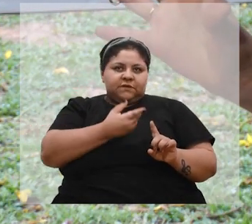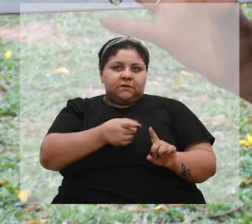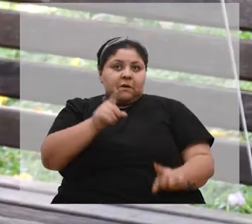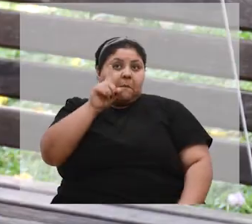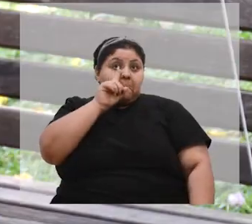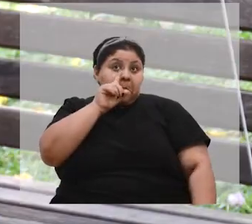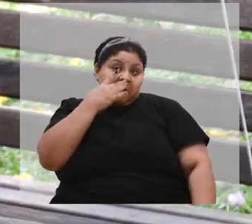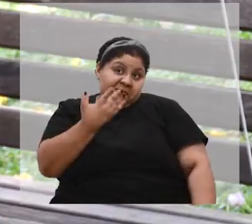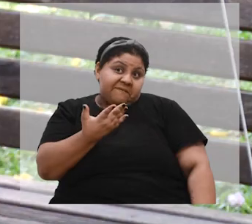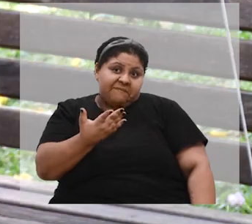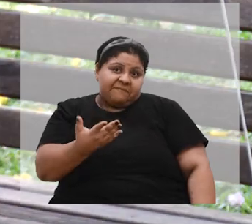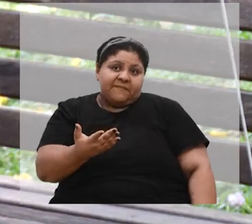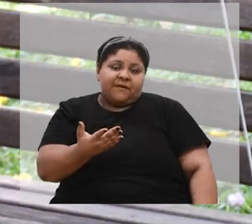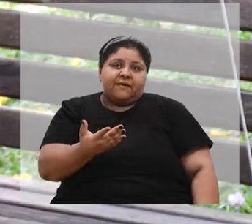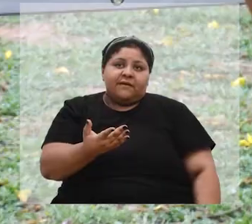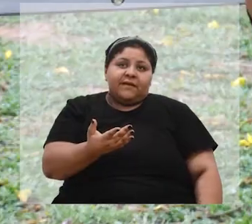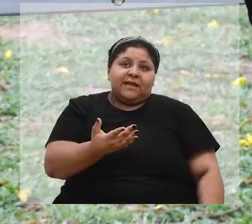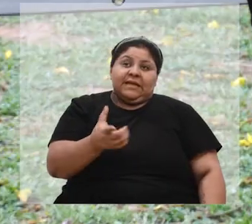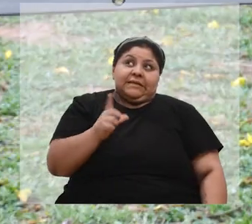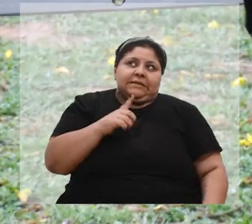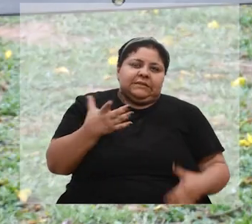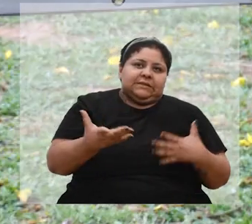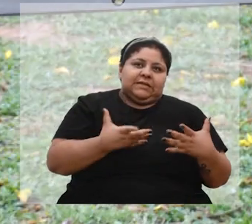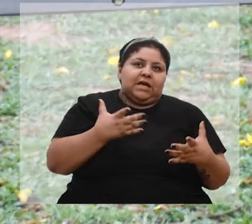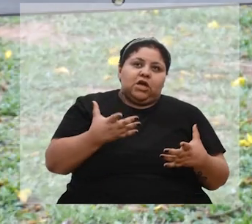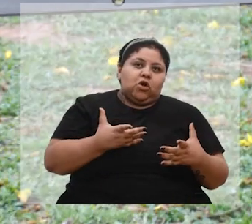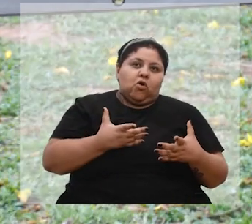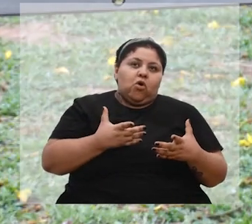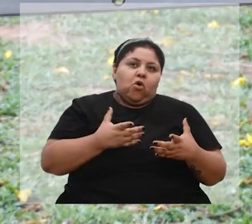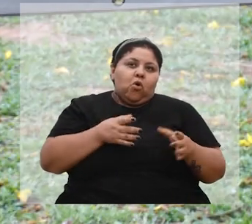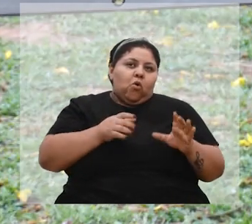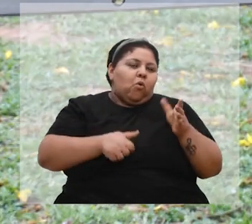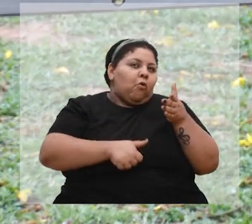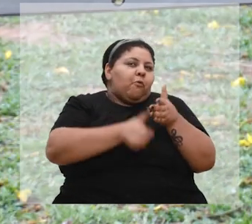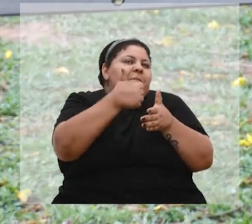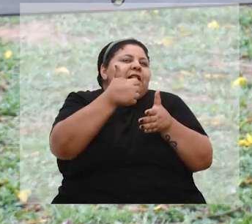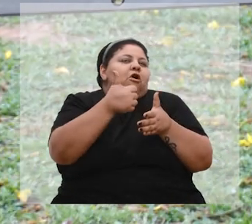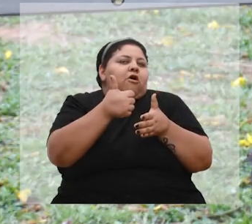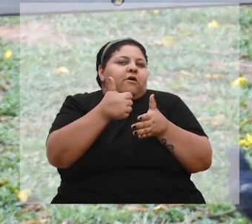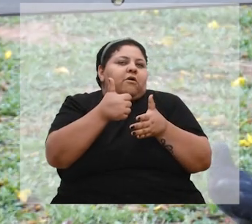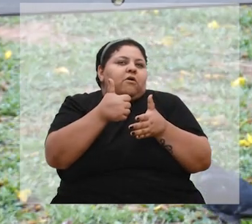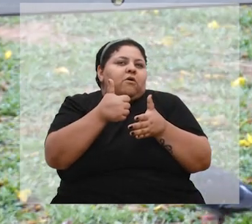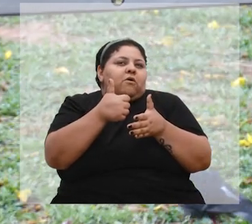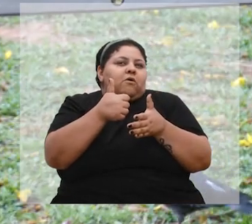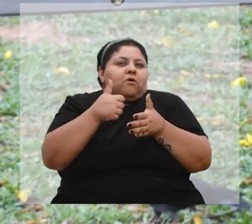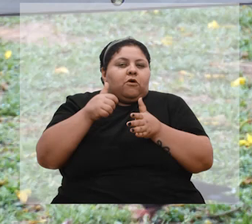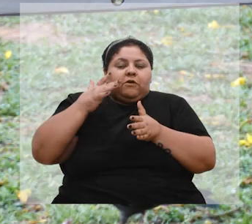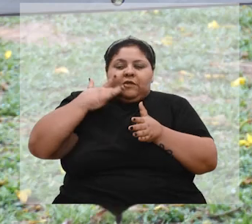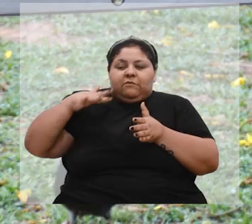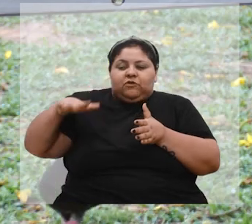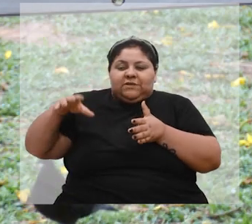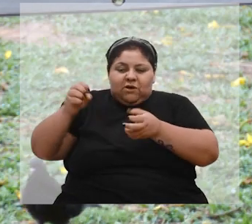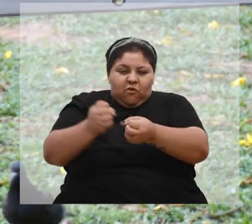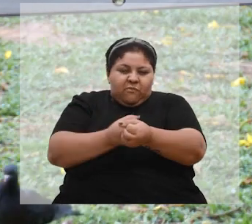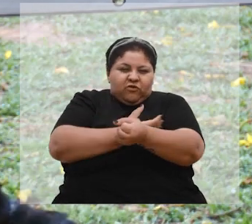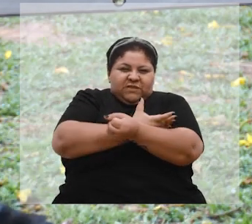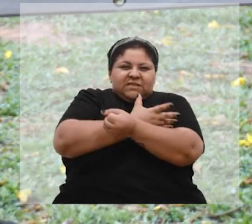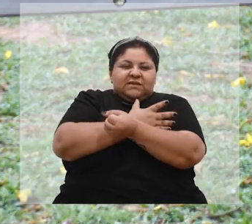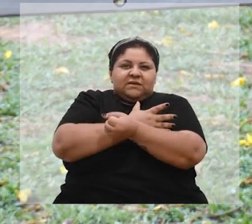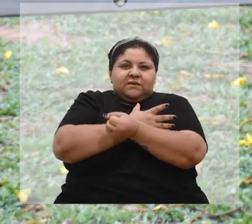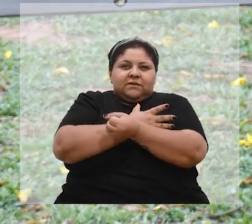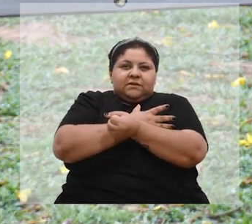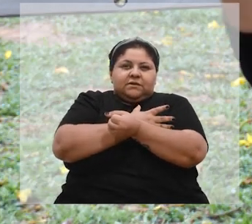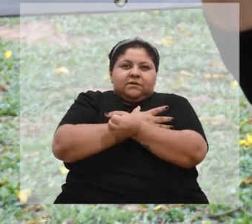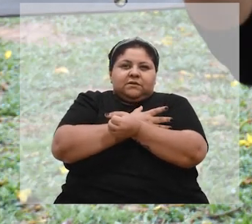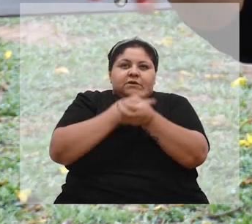vida? Mãe? E aí você tem um ideal ali, que é esse ideal infantil, que é esse que nos emociona, né, quando